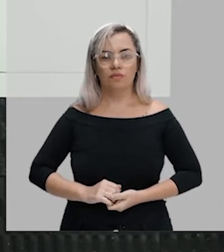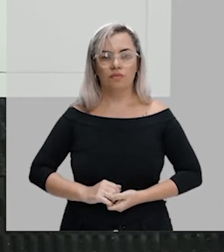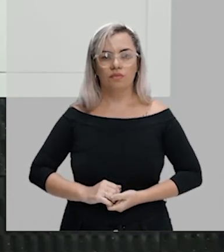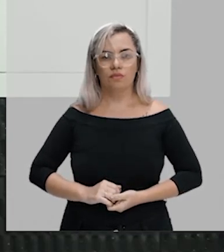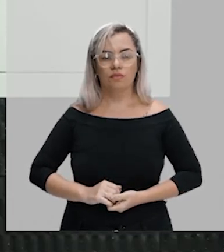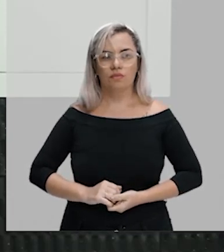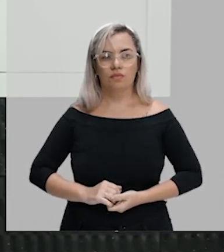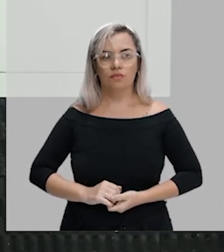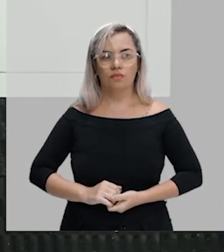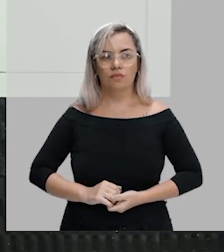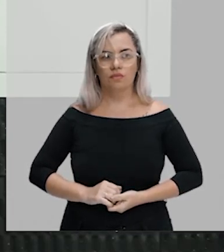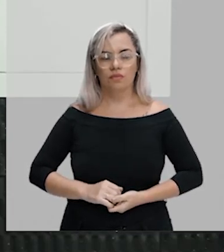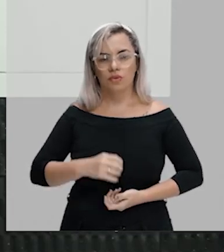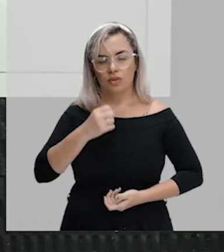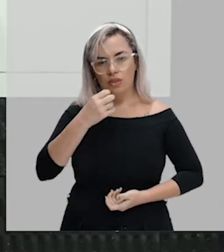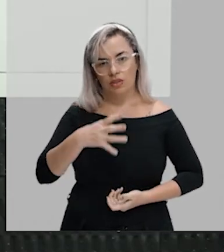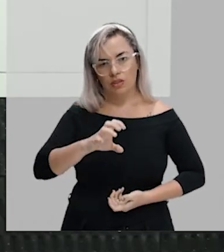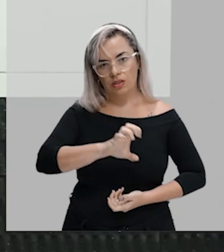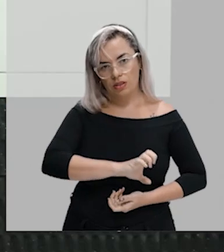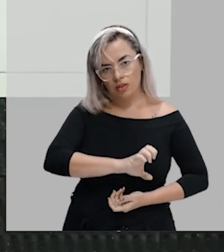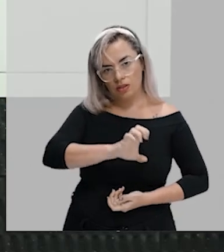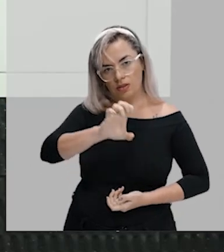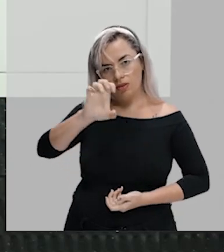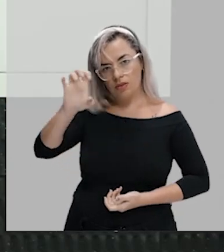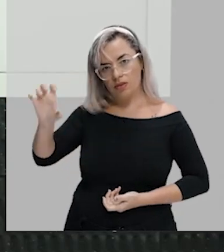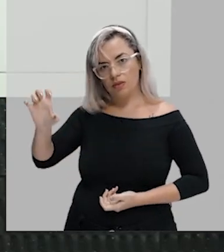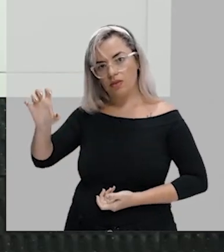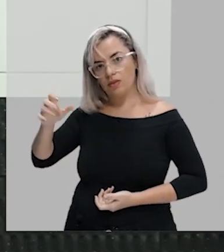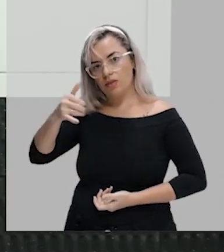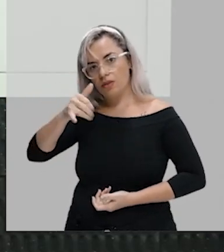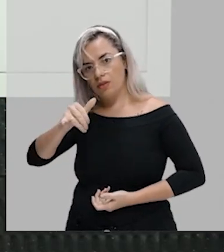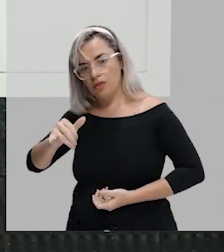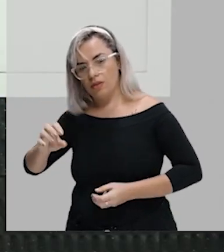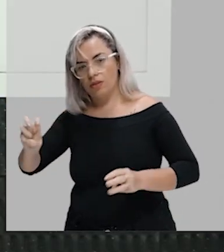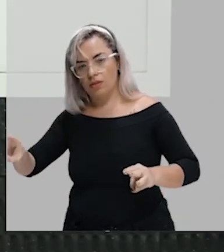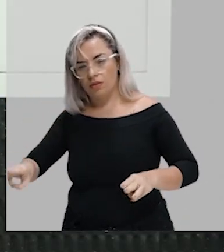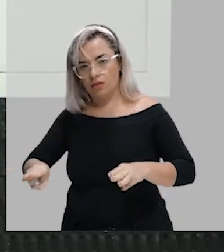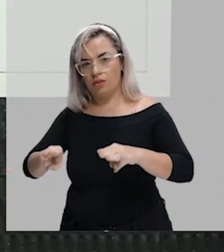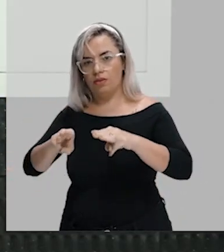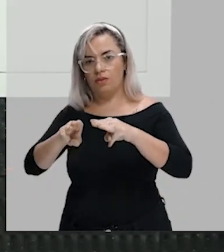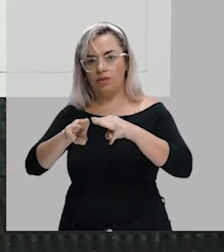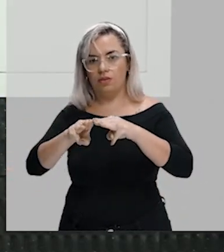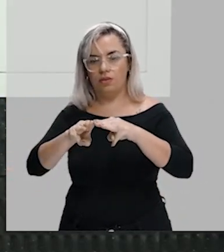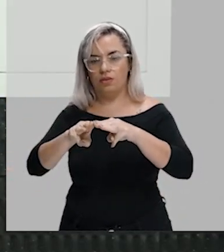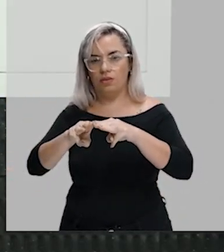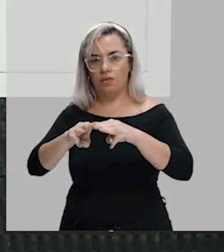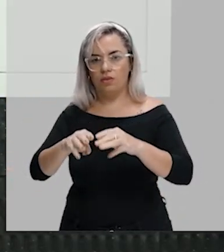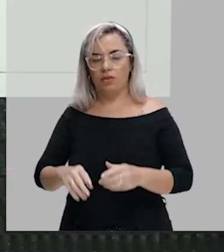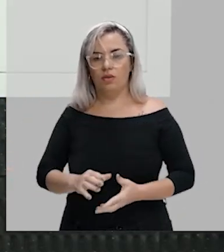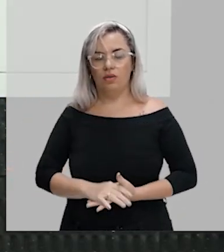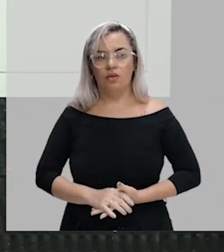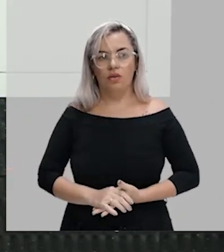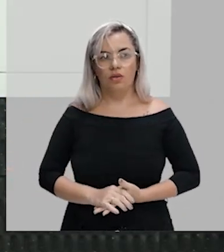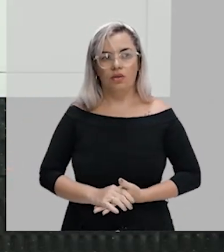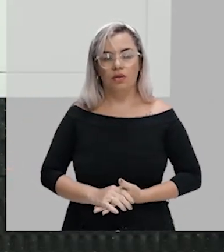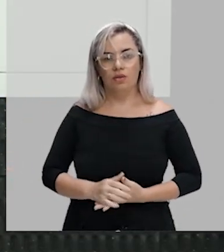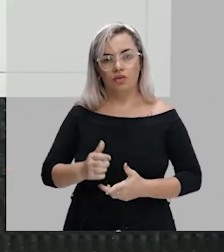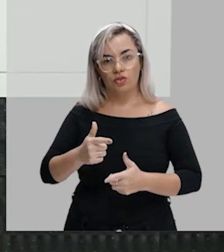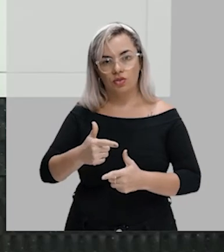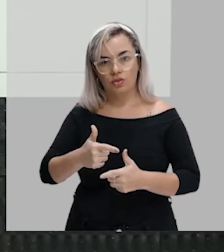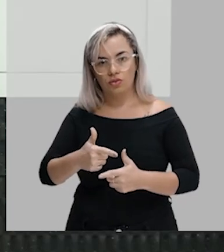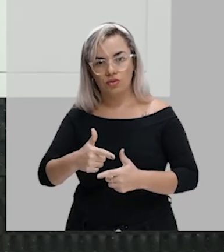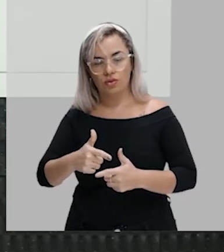Bom, esse espectro eletromagnético, certo? Ele é uma divisão de ondas